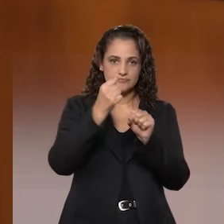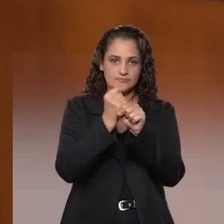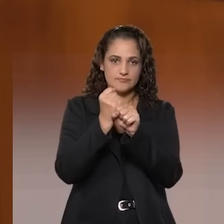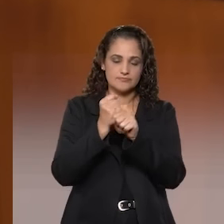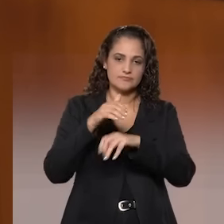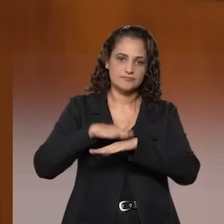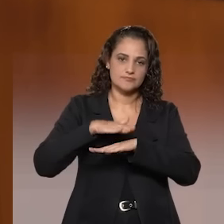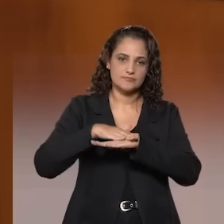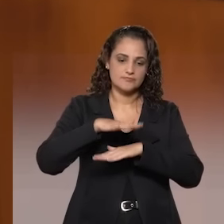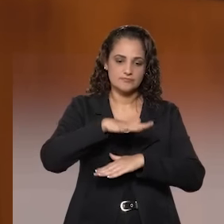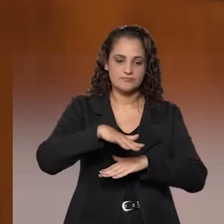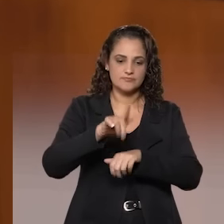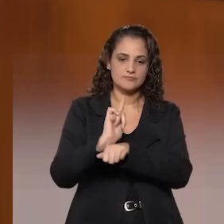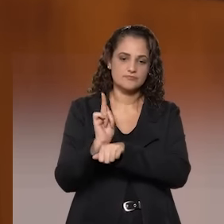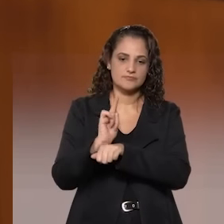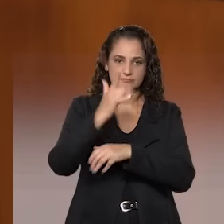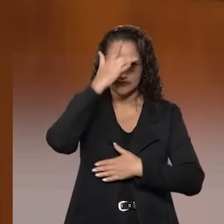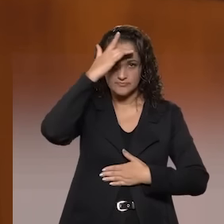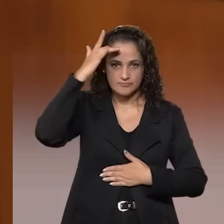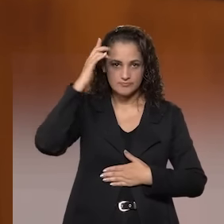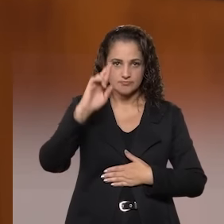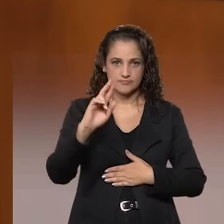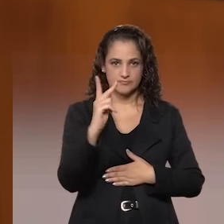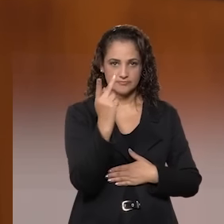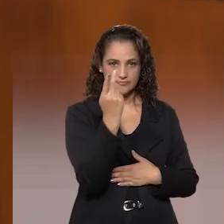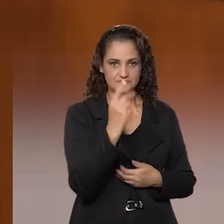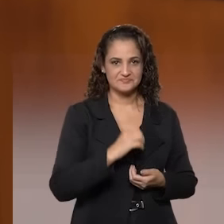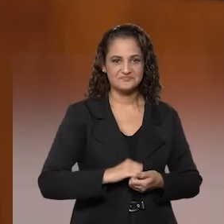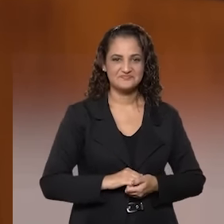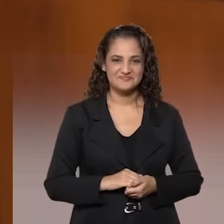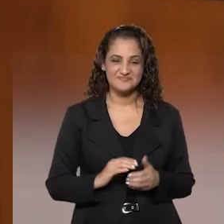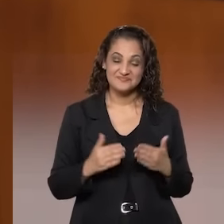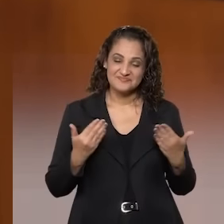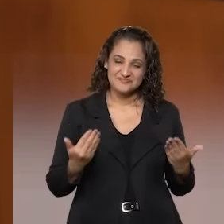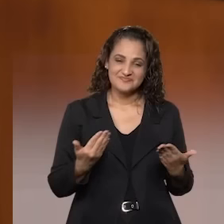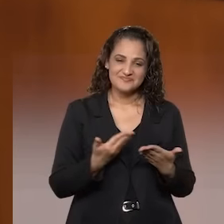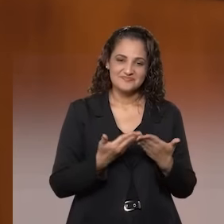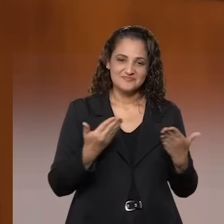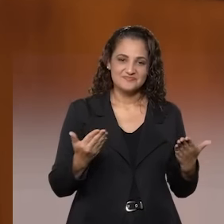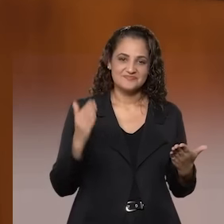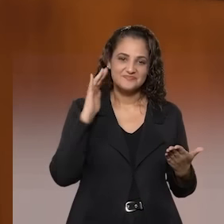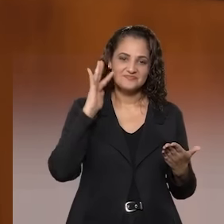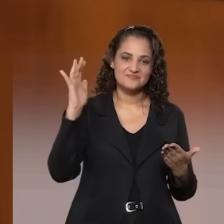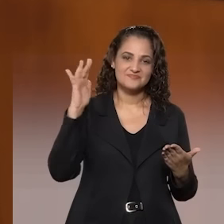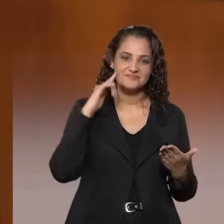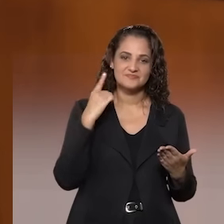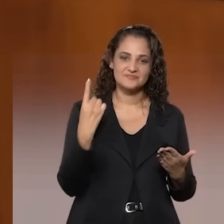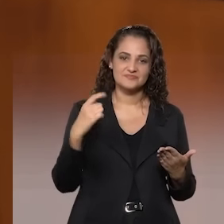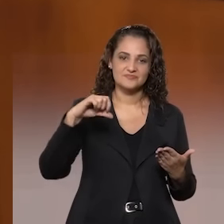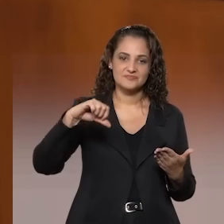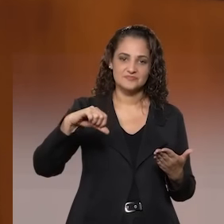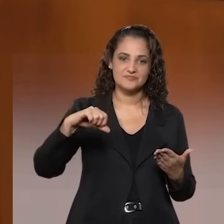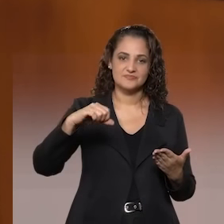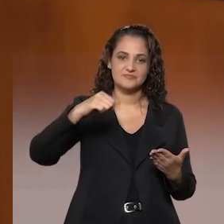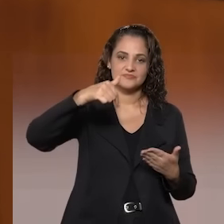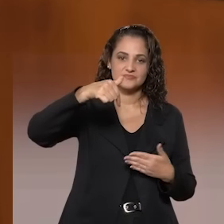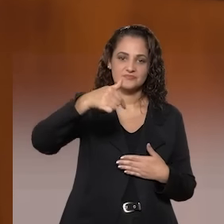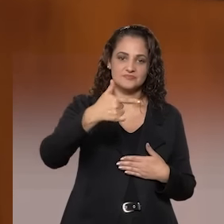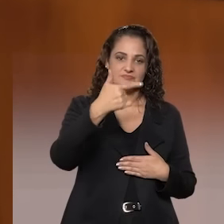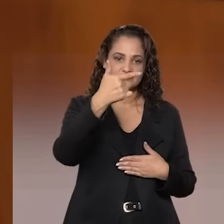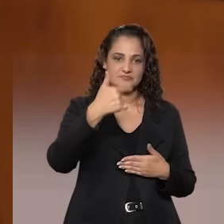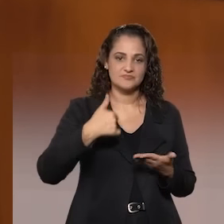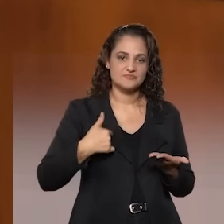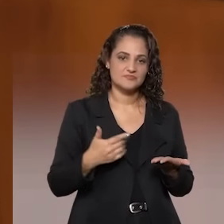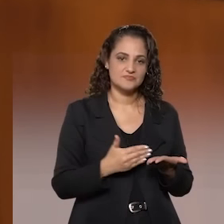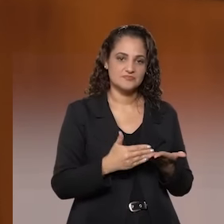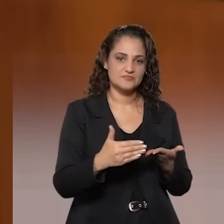imaginam lá em 1972 quando eu comecei a trabalhar em RH foi na soua cruz depois eu vim para